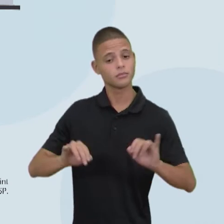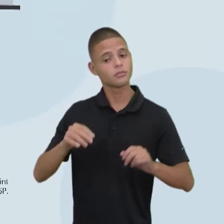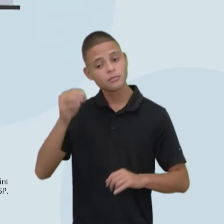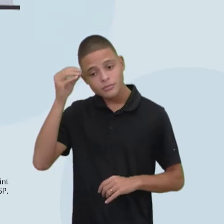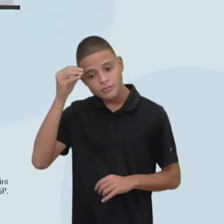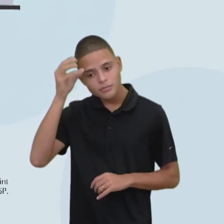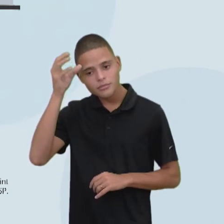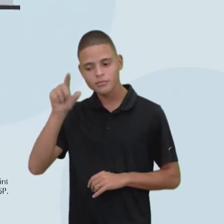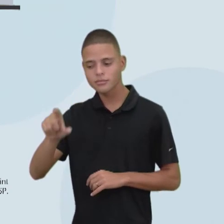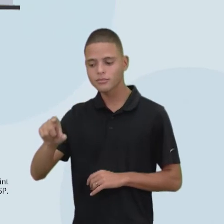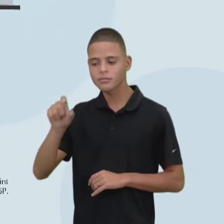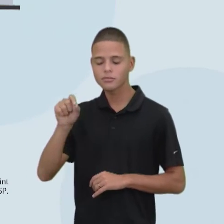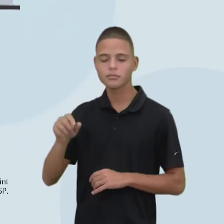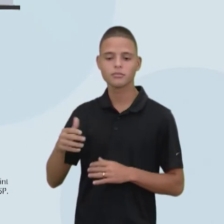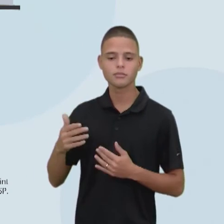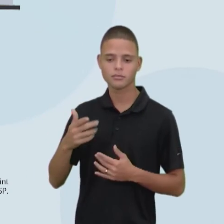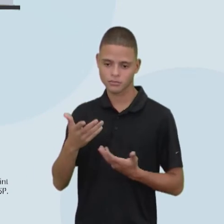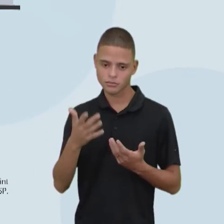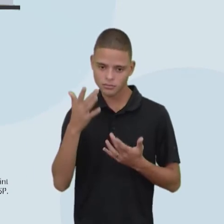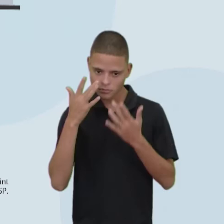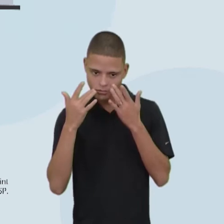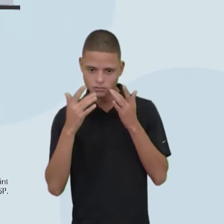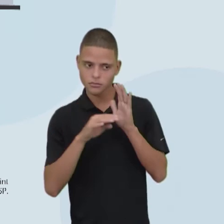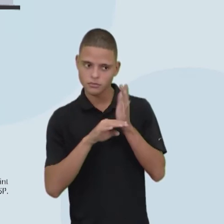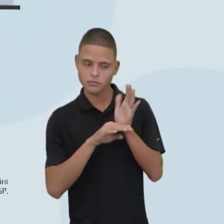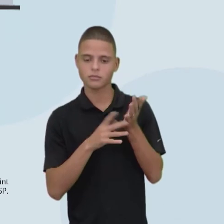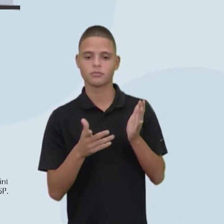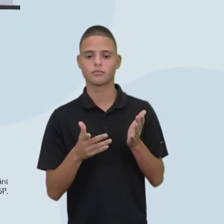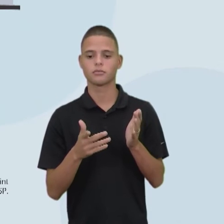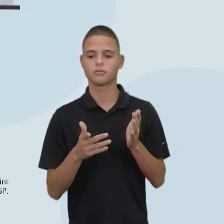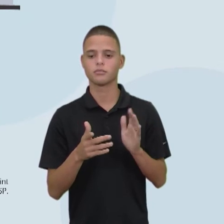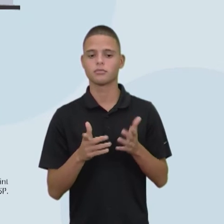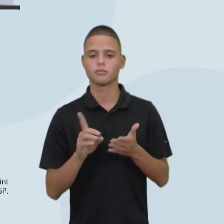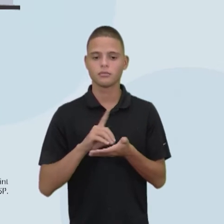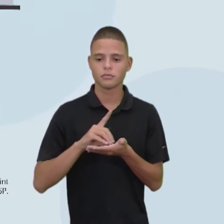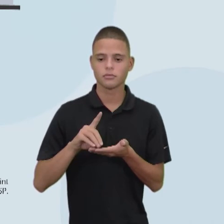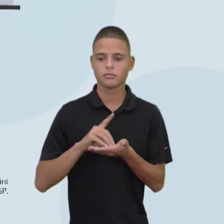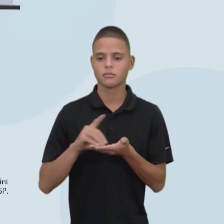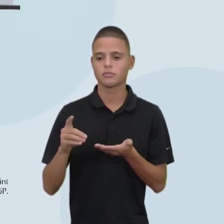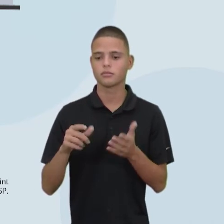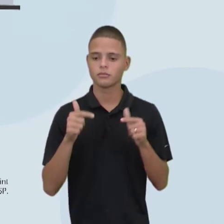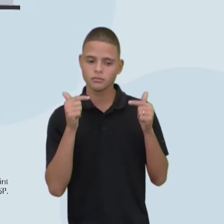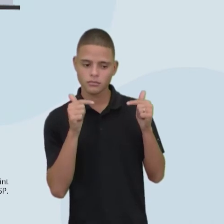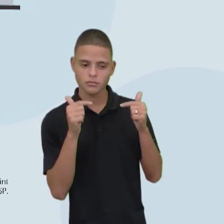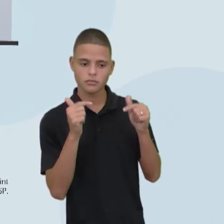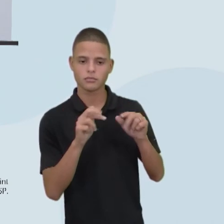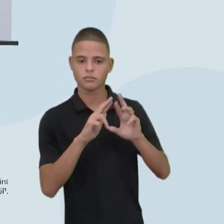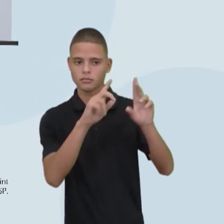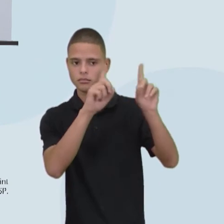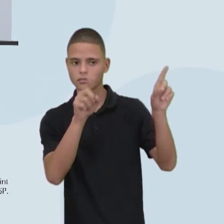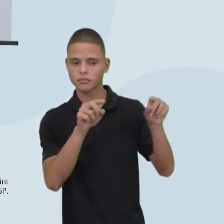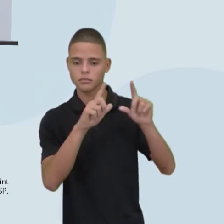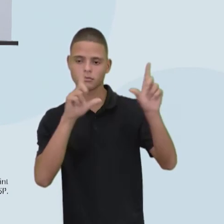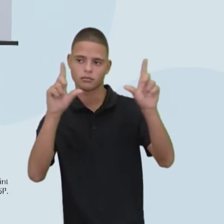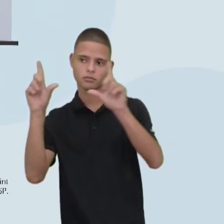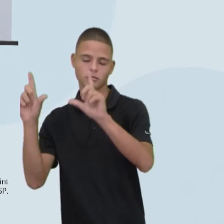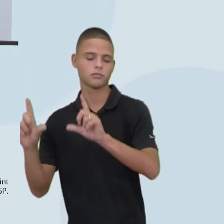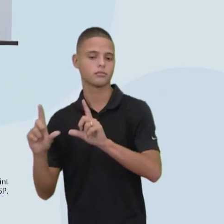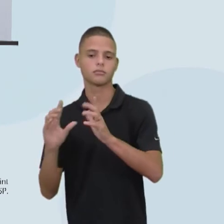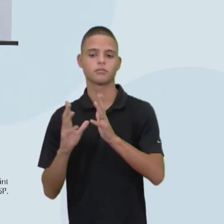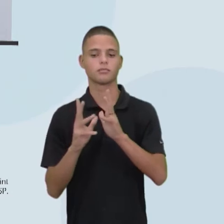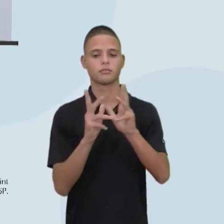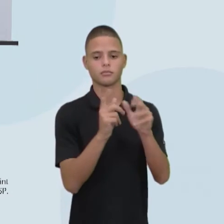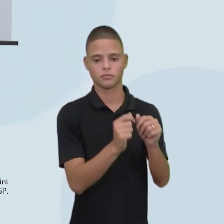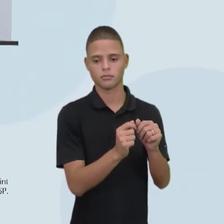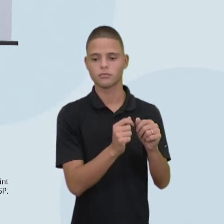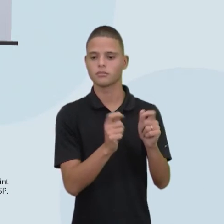qual peça publicitária vocês vão utilizar. Vídeo, conteúdo aí digital, meme, cartaz, panfleto, enfim. Todas